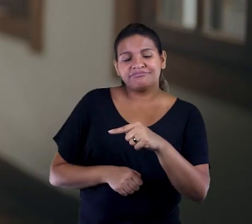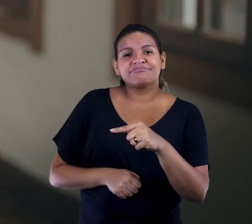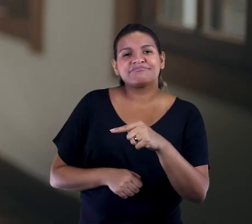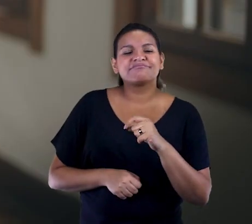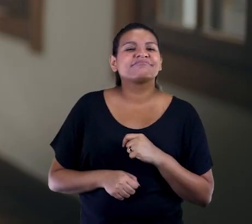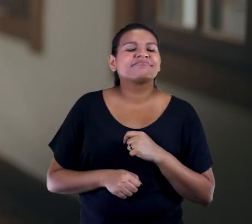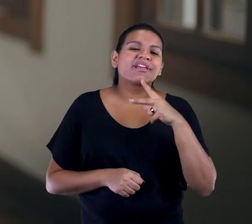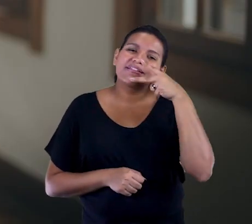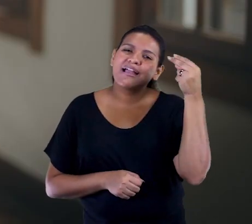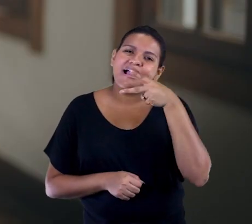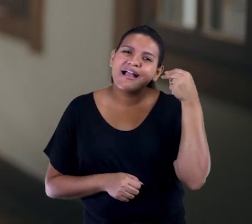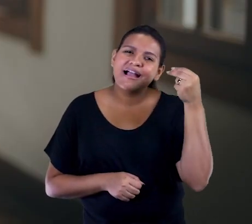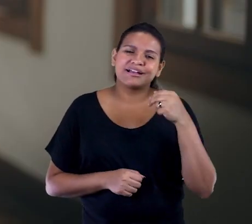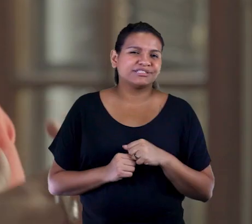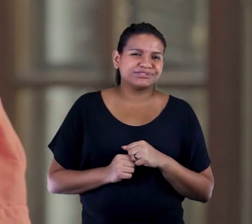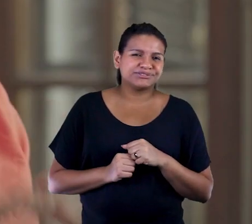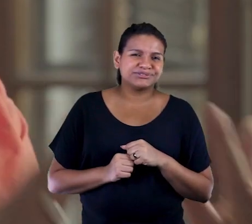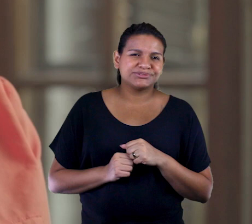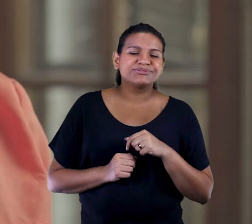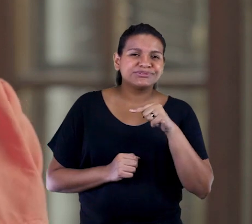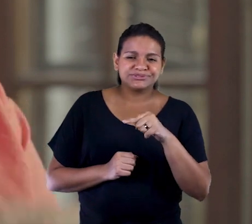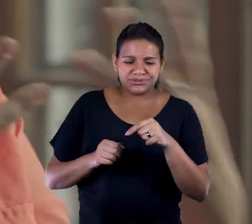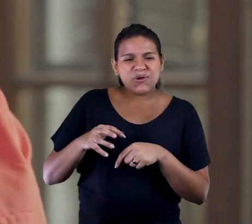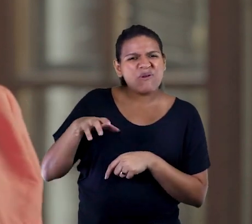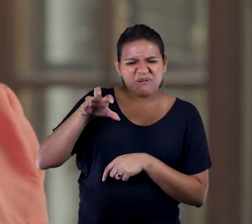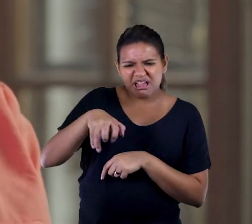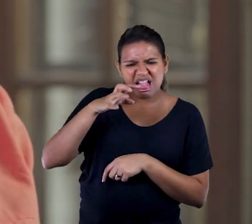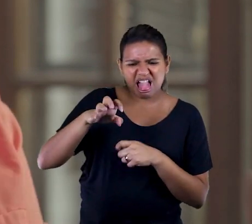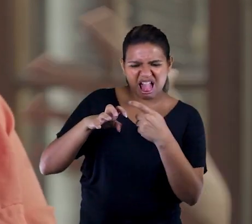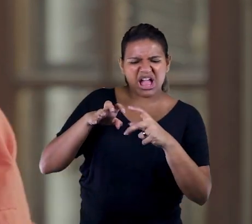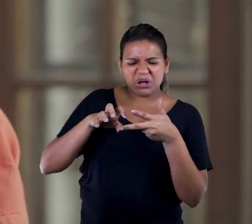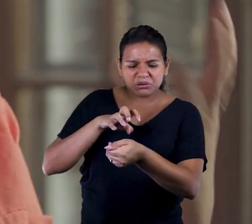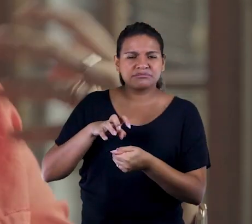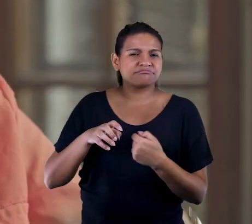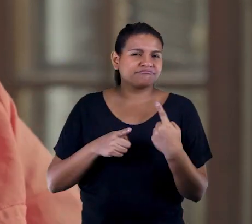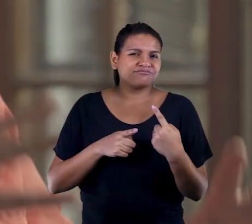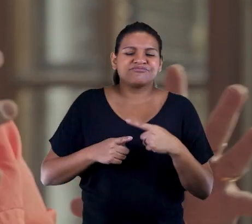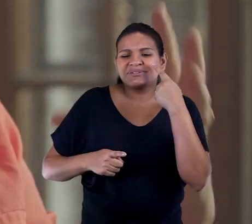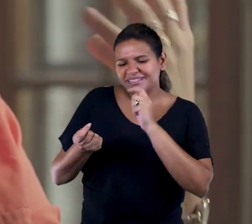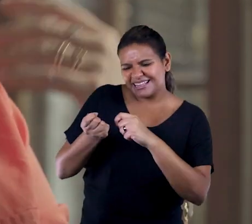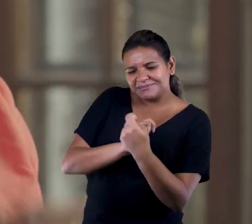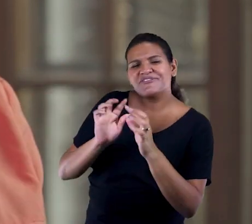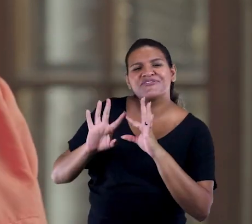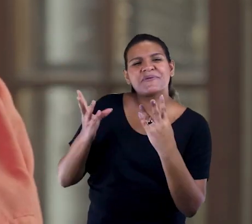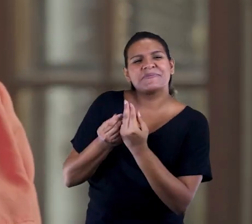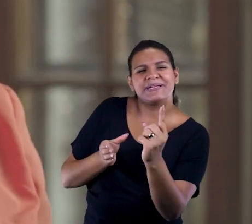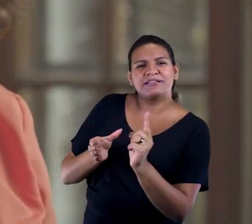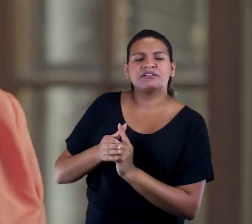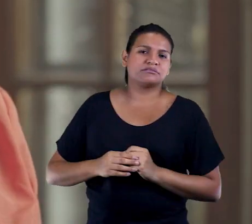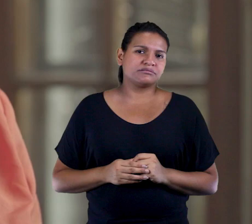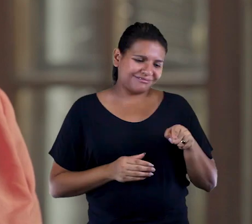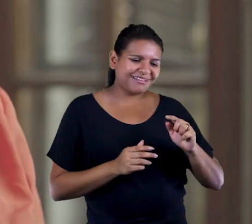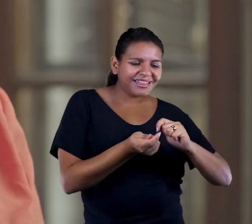numa tentativa de tornar o animal, aquele bibelô, aquele brinquedo, algo que encaixa na família.